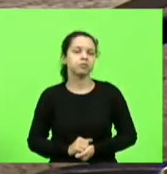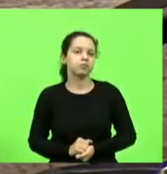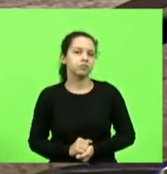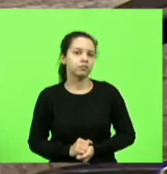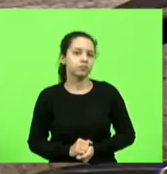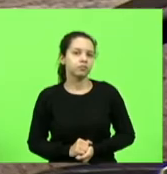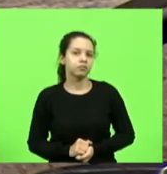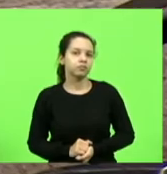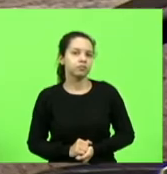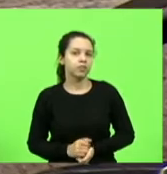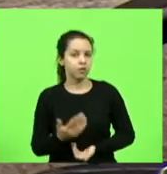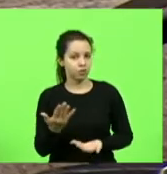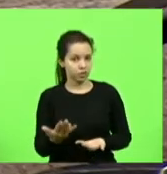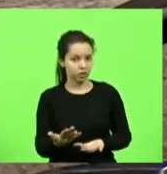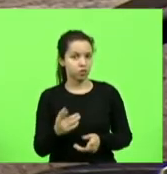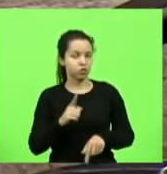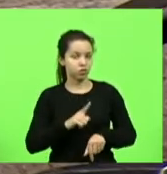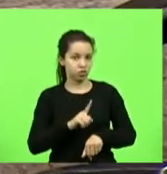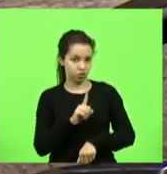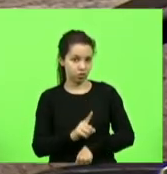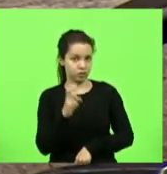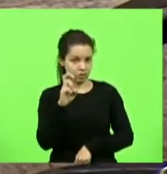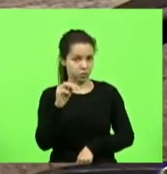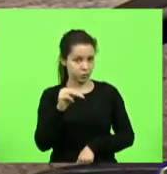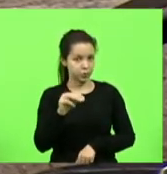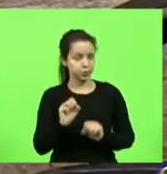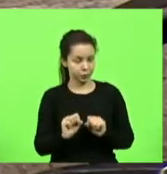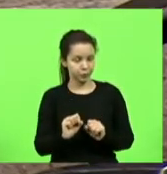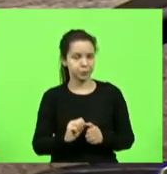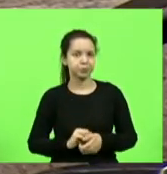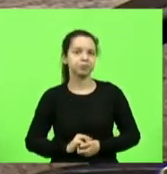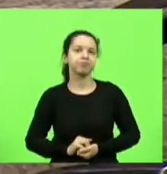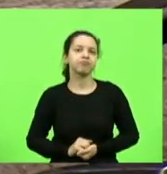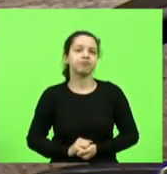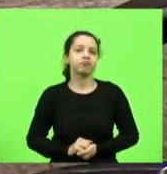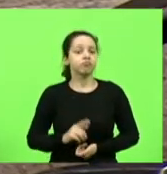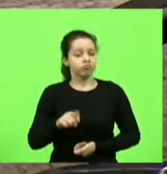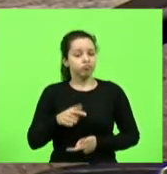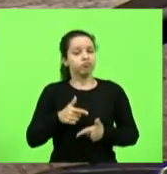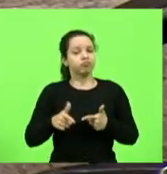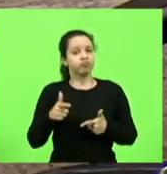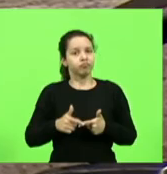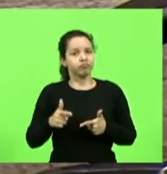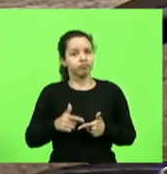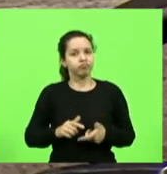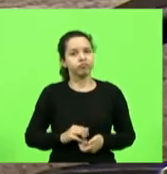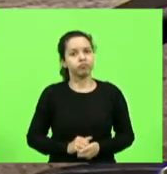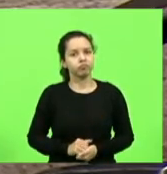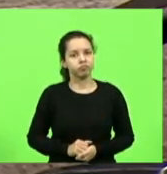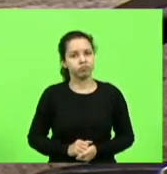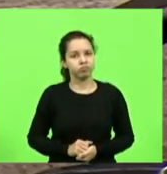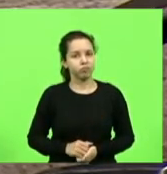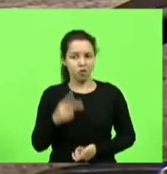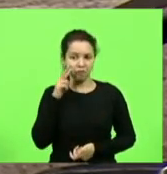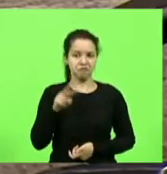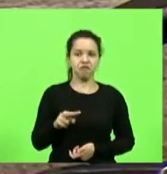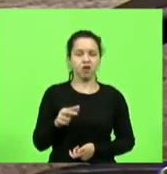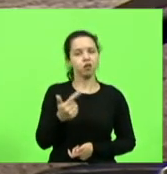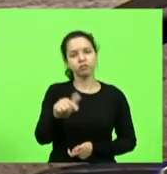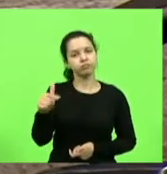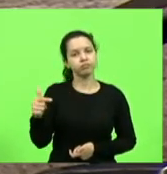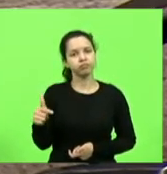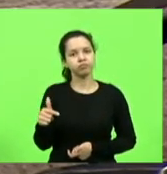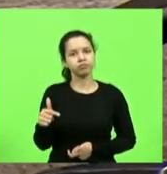Vossa Excelência tem direito a 5 minutos, deputado. E esse é o problema que ninguém consegue enxergar. Na hora de